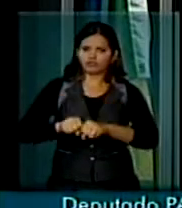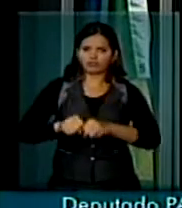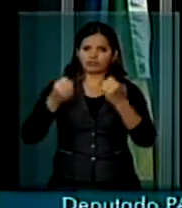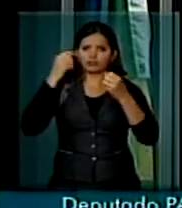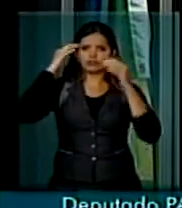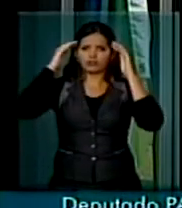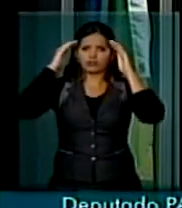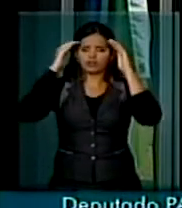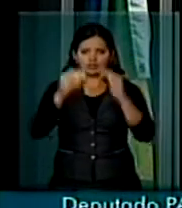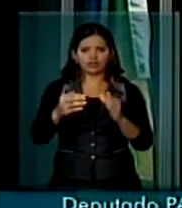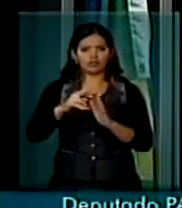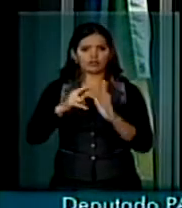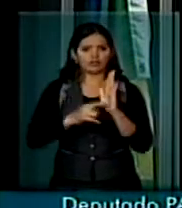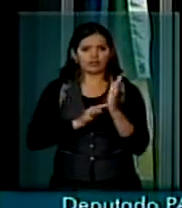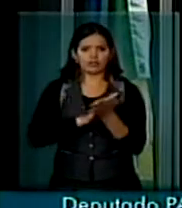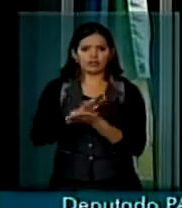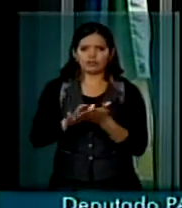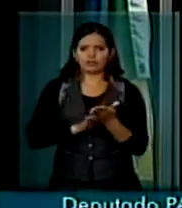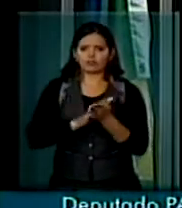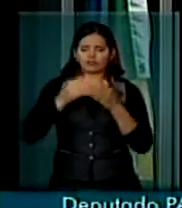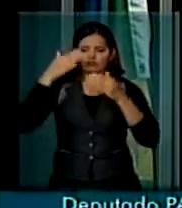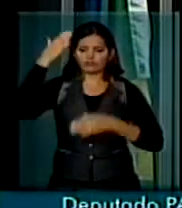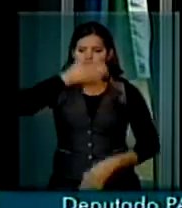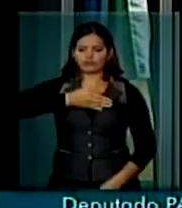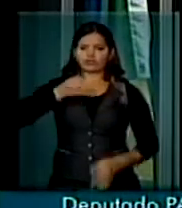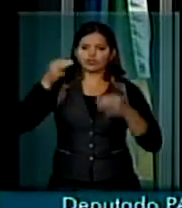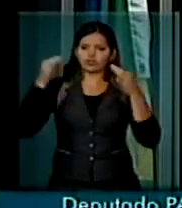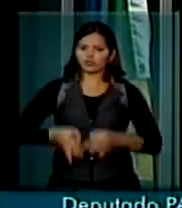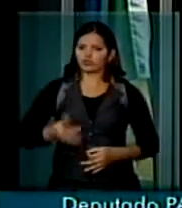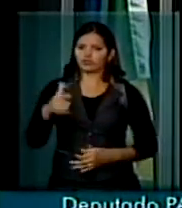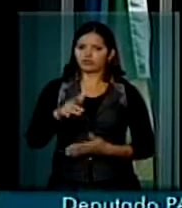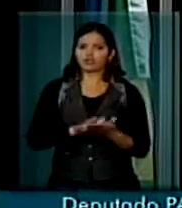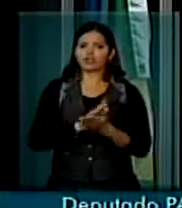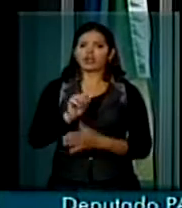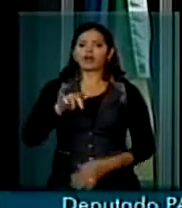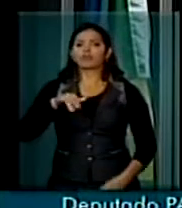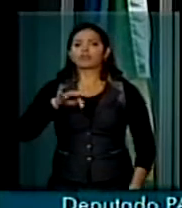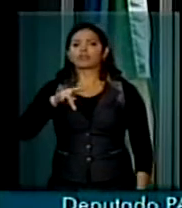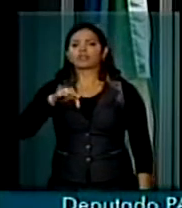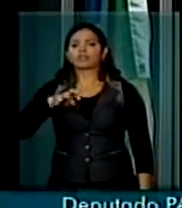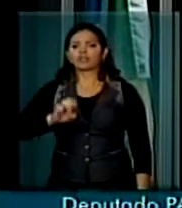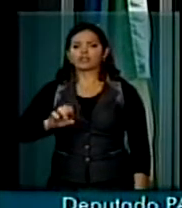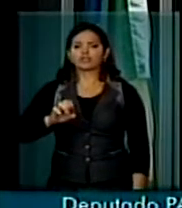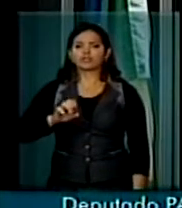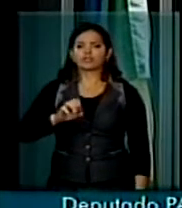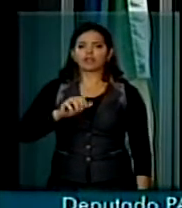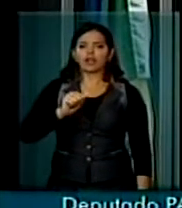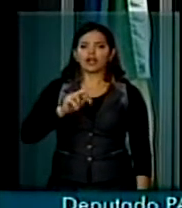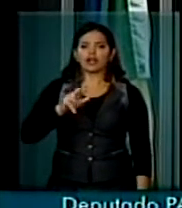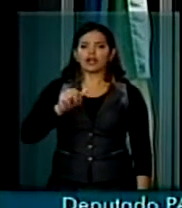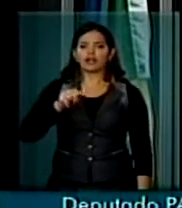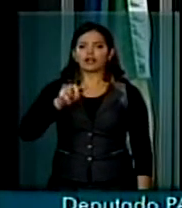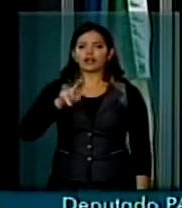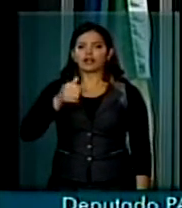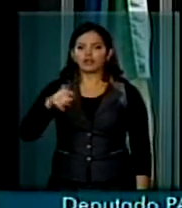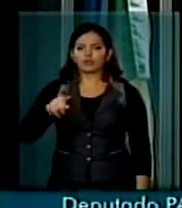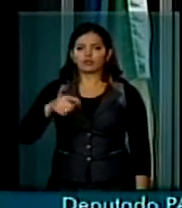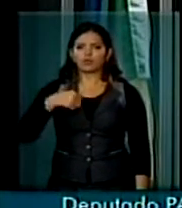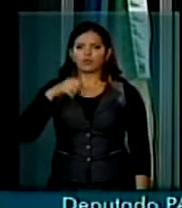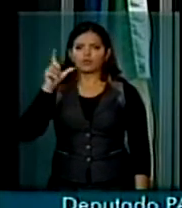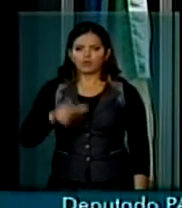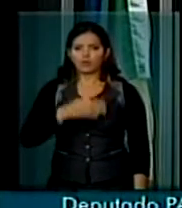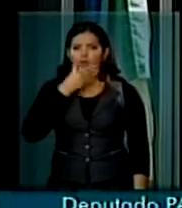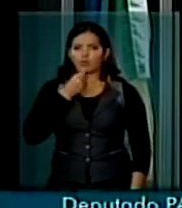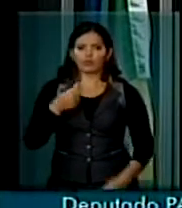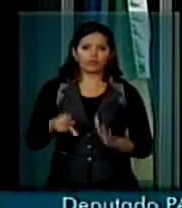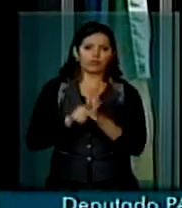contra a disciplina, e liderada por um almirante revolucionário, o famoso almirante Aragão, conhecido naquela época como almirante